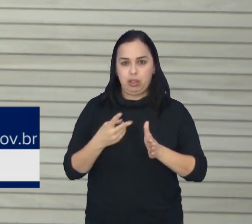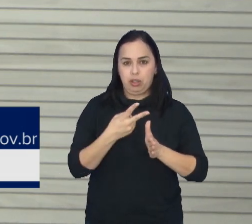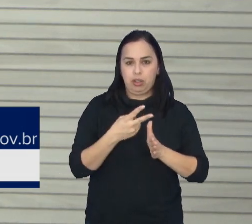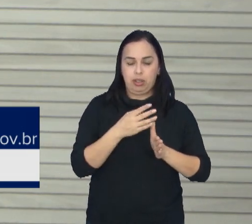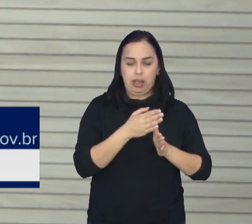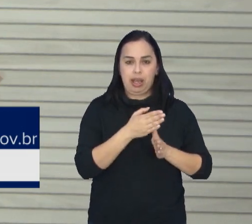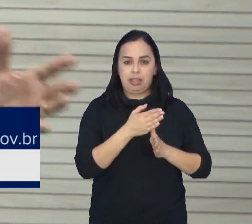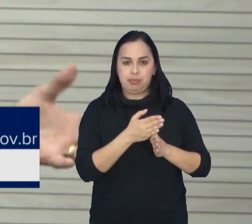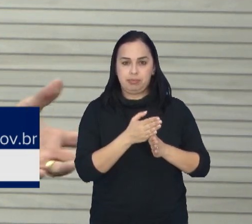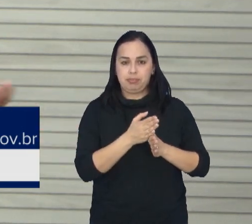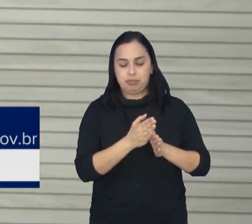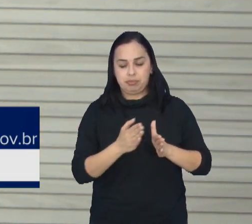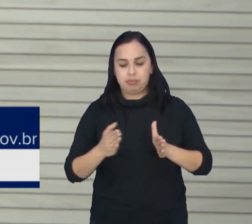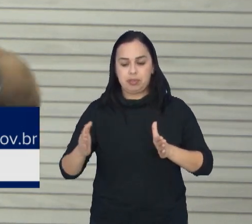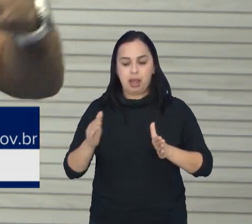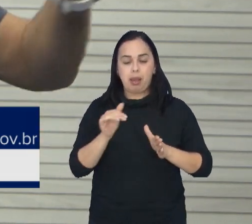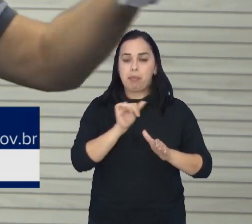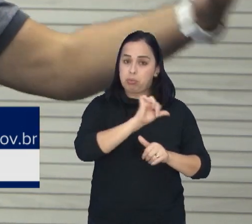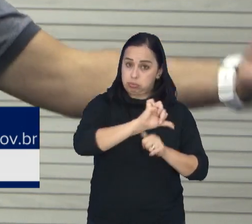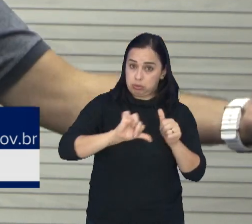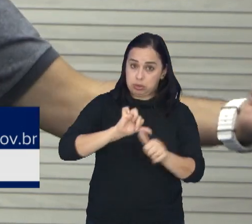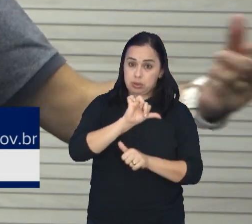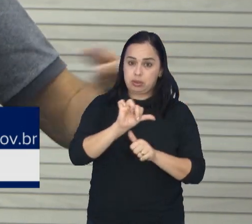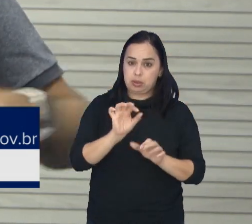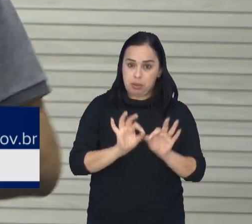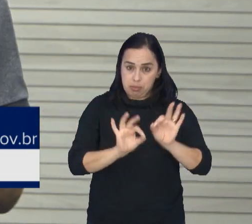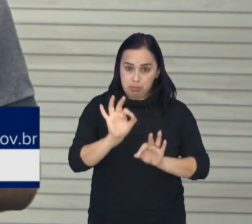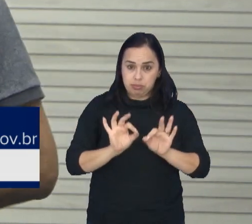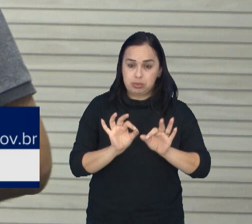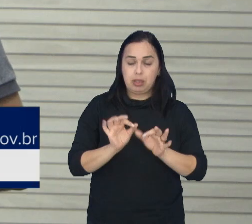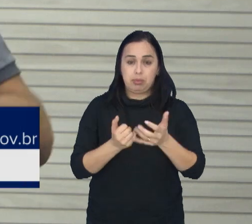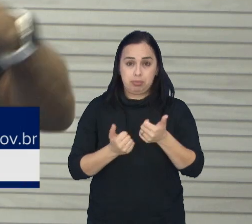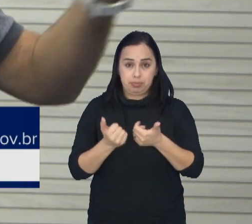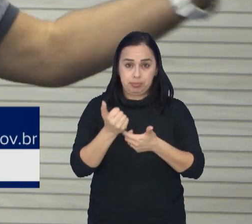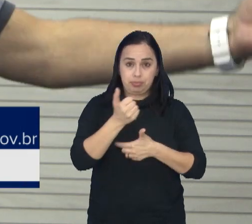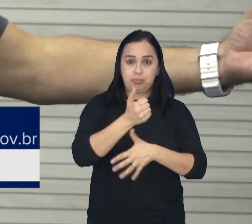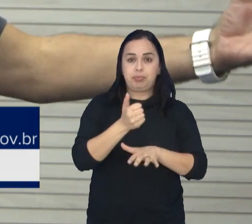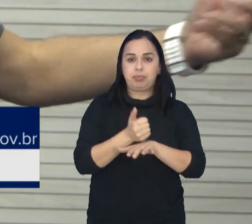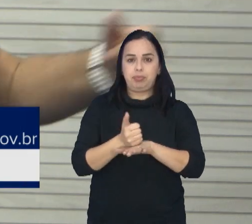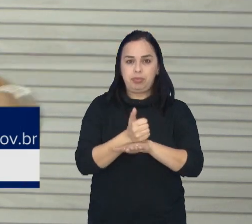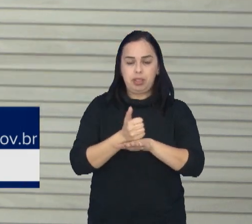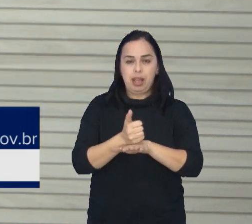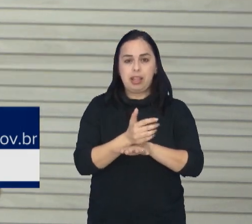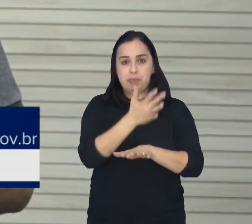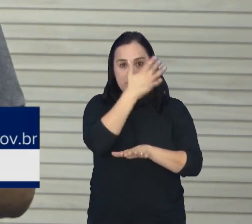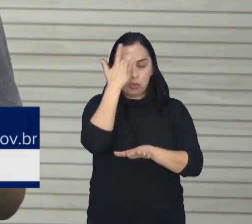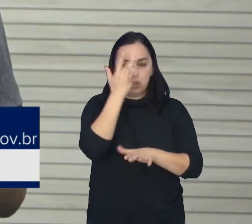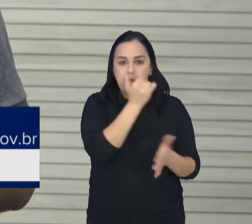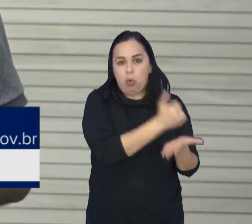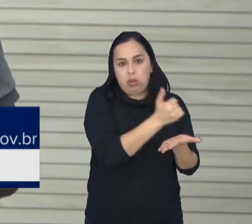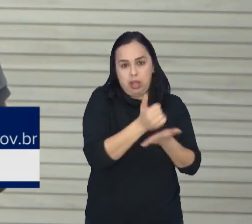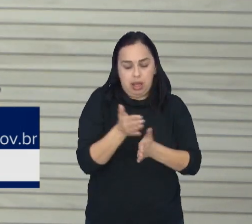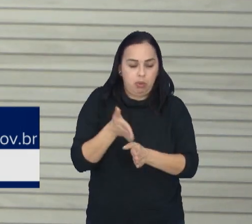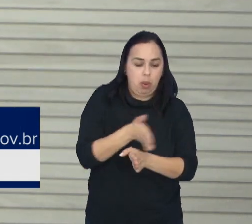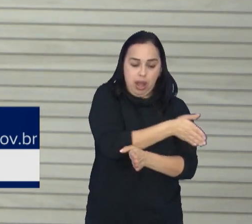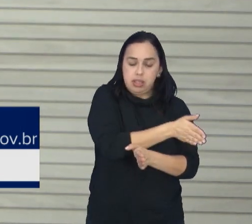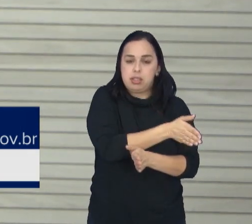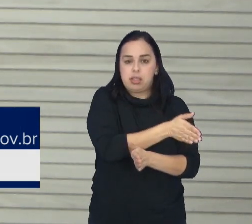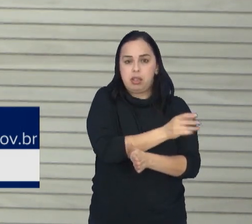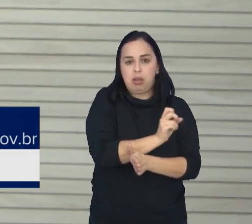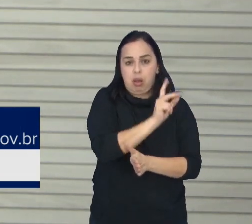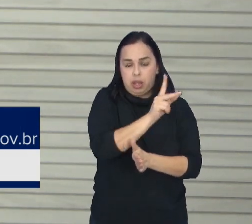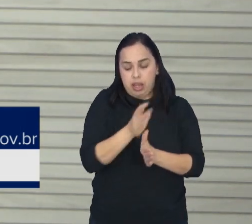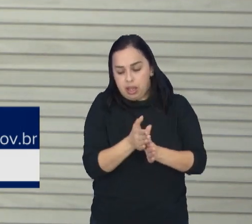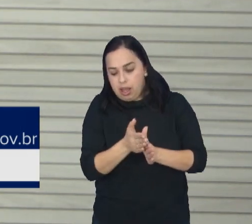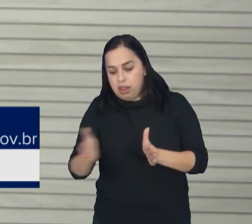2011, 2012, o plano de carreira foi mudado, então existe o plano antigo para os contratados antes dessa época e o plano novo